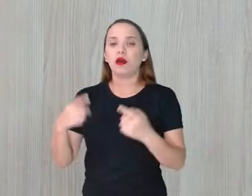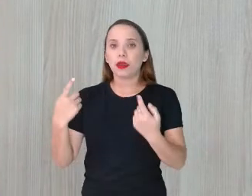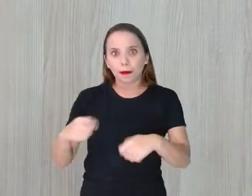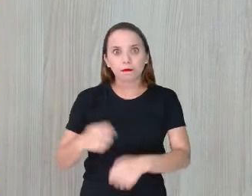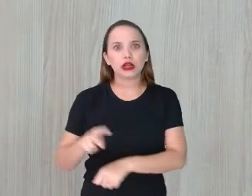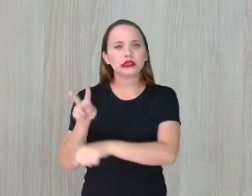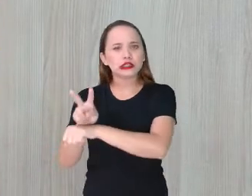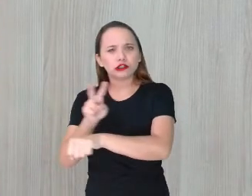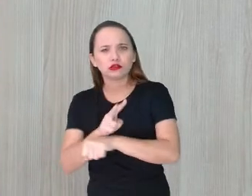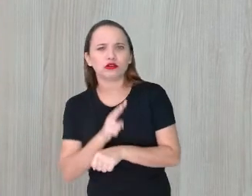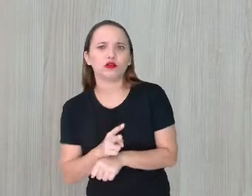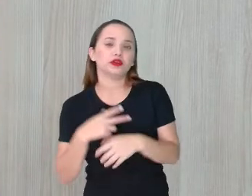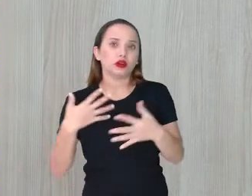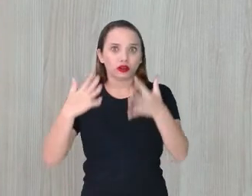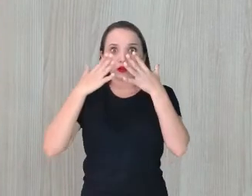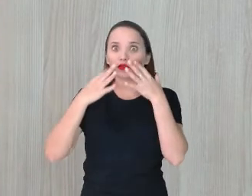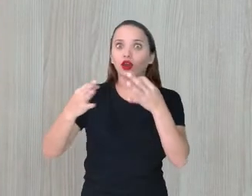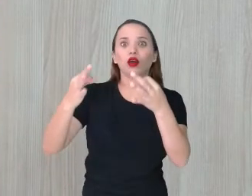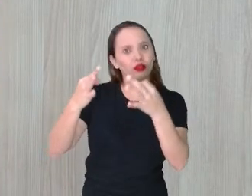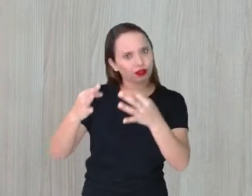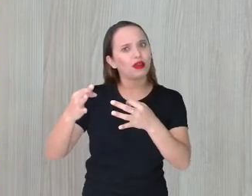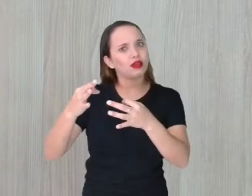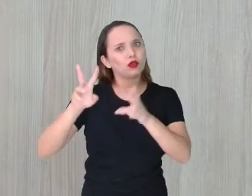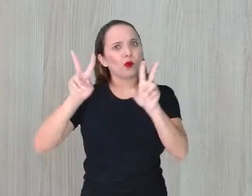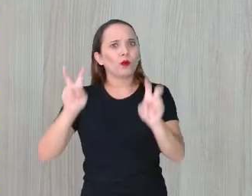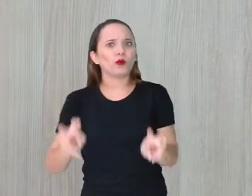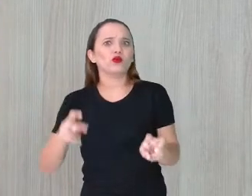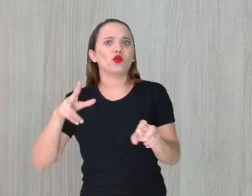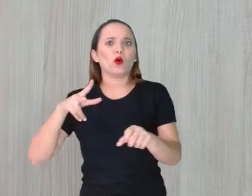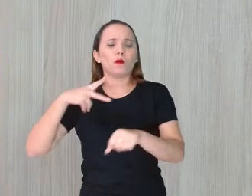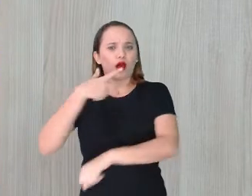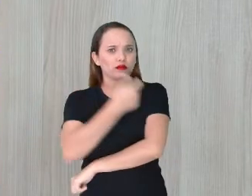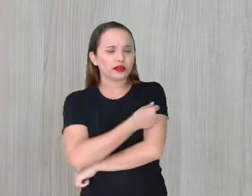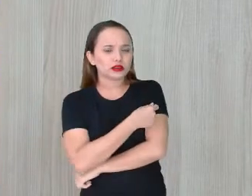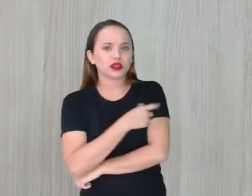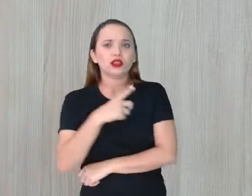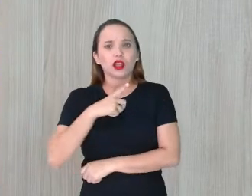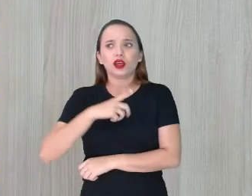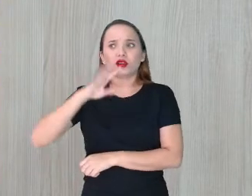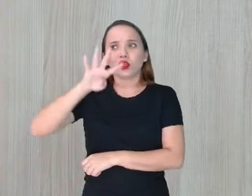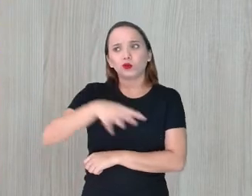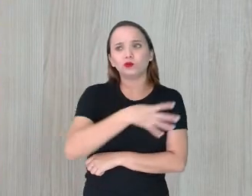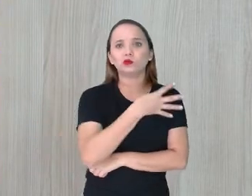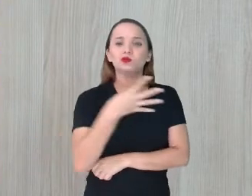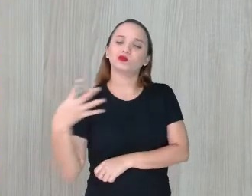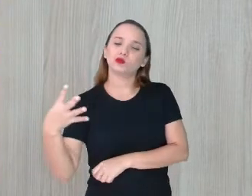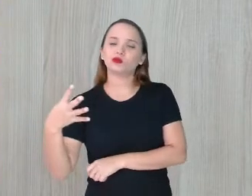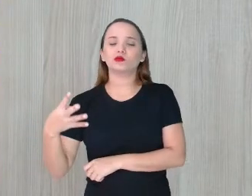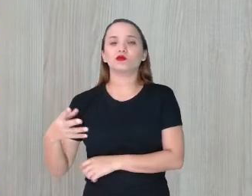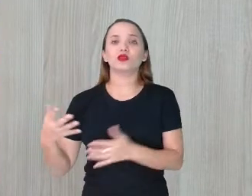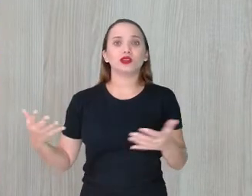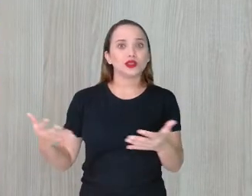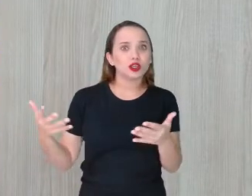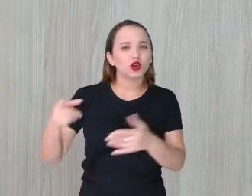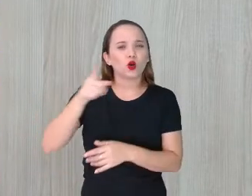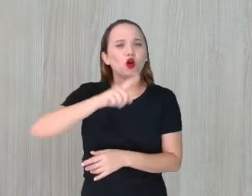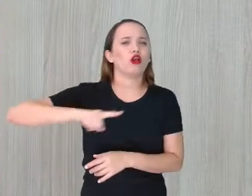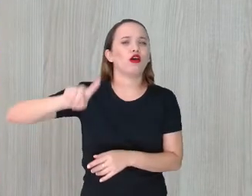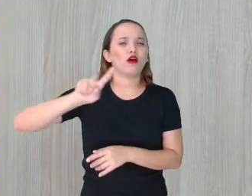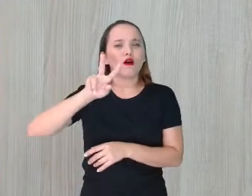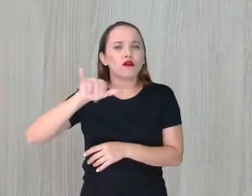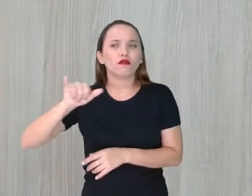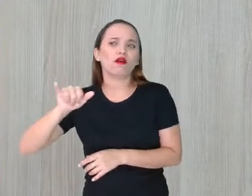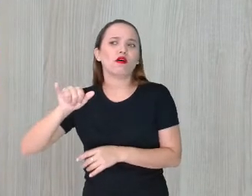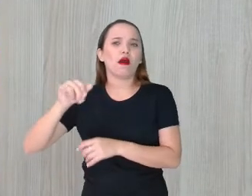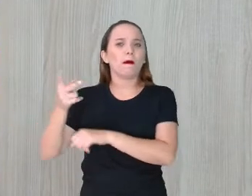proteção. Então, fiquem atentos aí à questão da vacina, e aí o cartão de vacina em mãos, e vão agora em busca da vacina